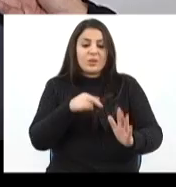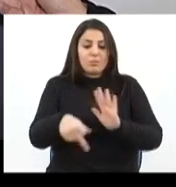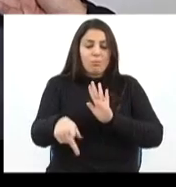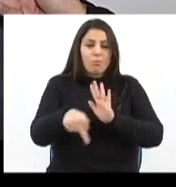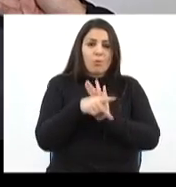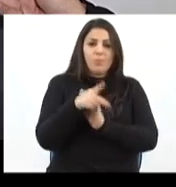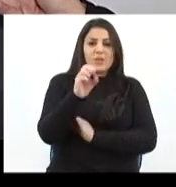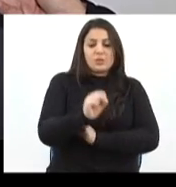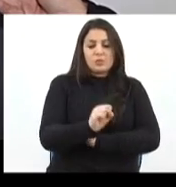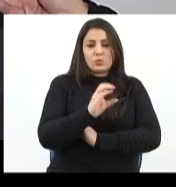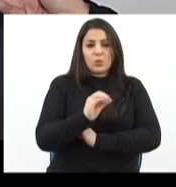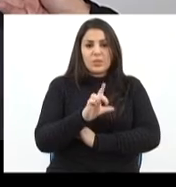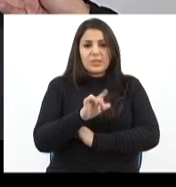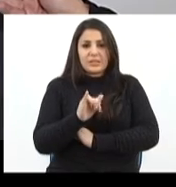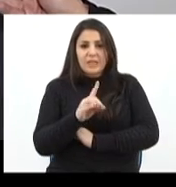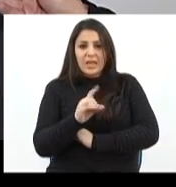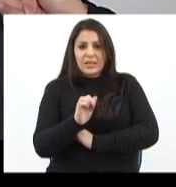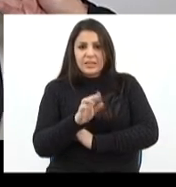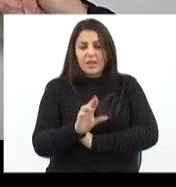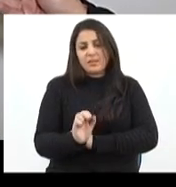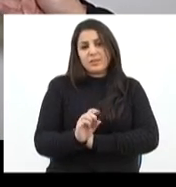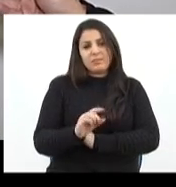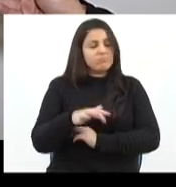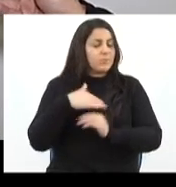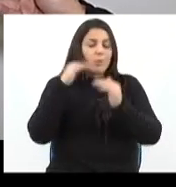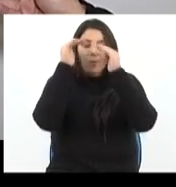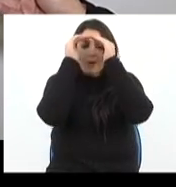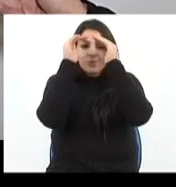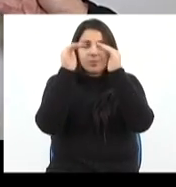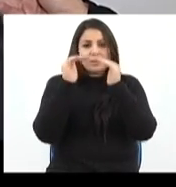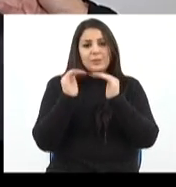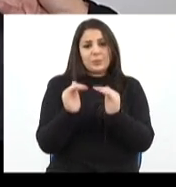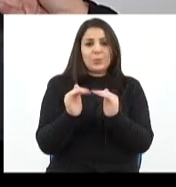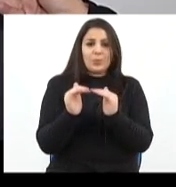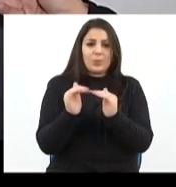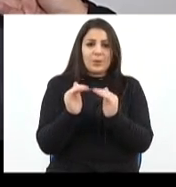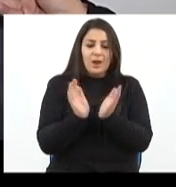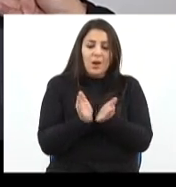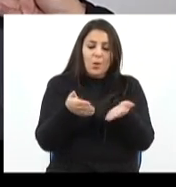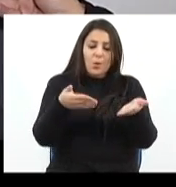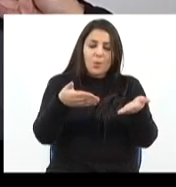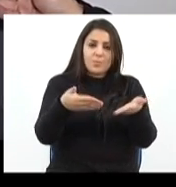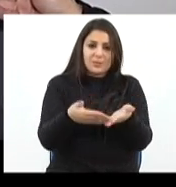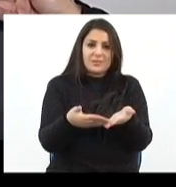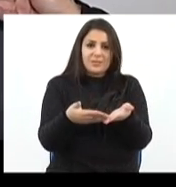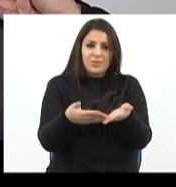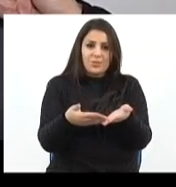Solidariedade. Porque não respeitou a comissão provisória, que tem com